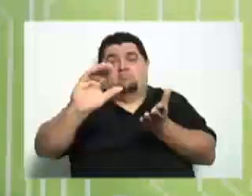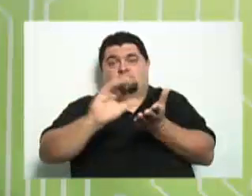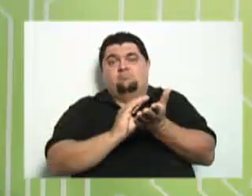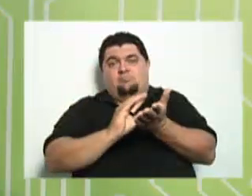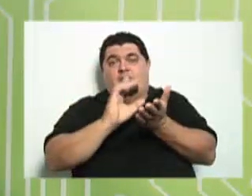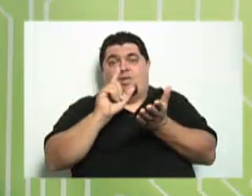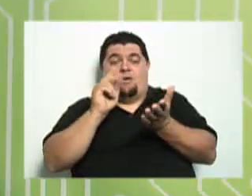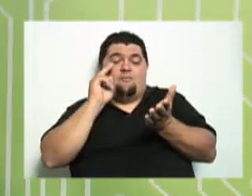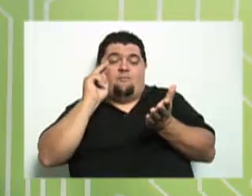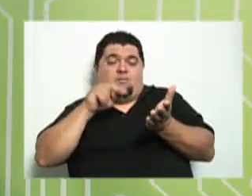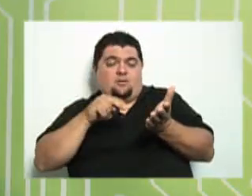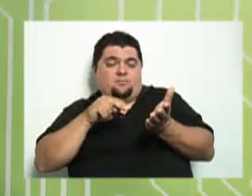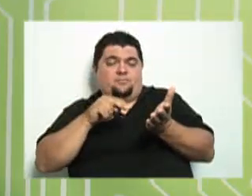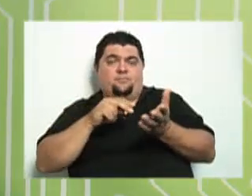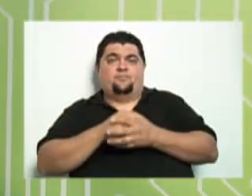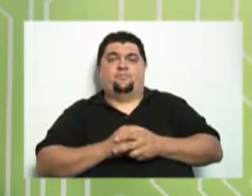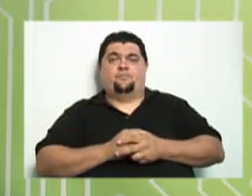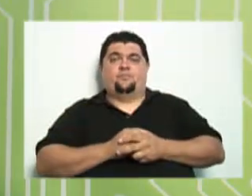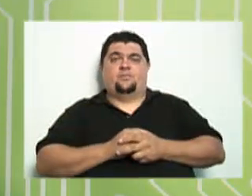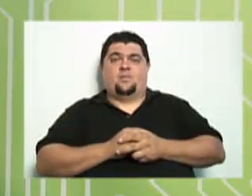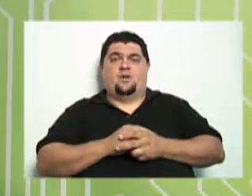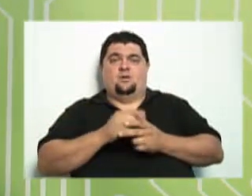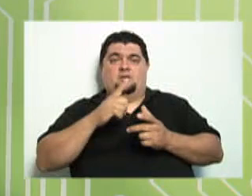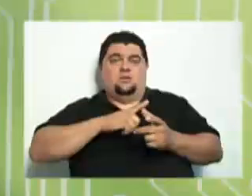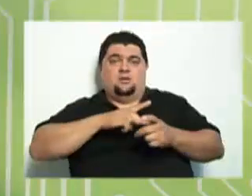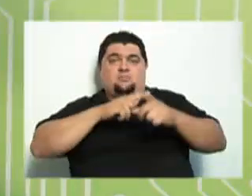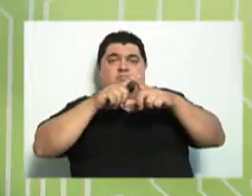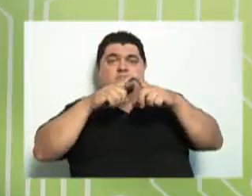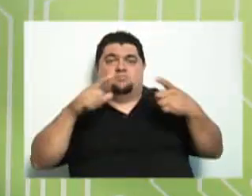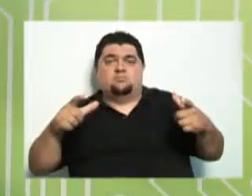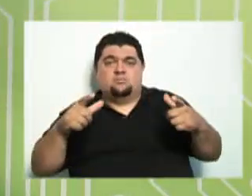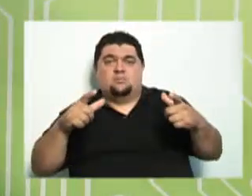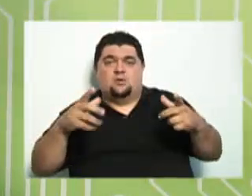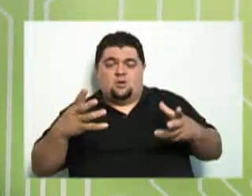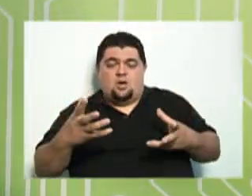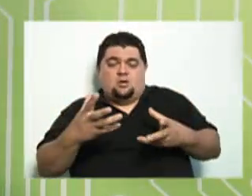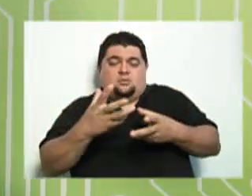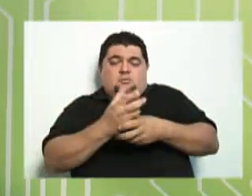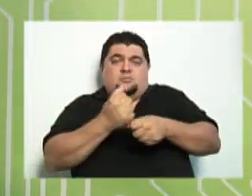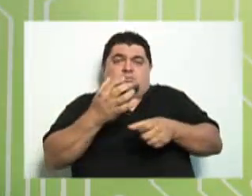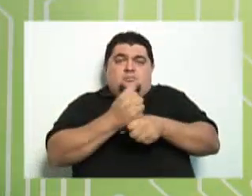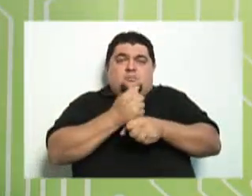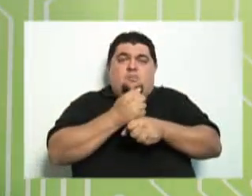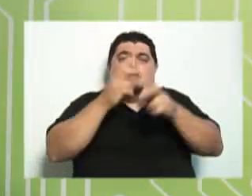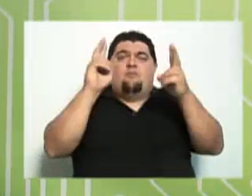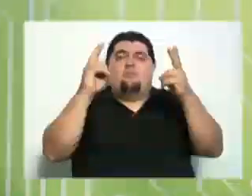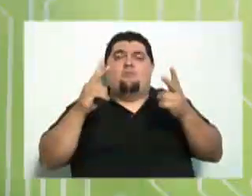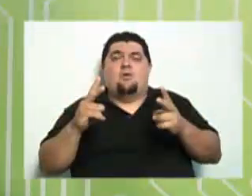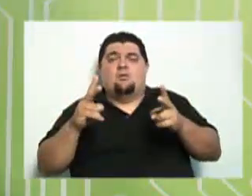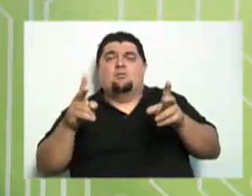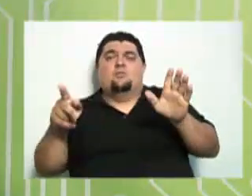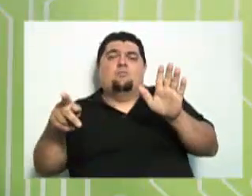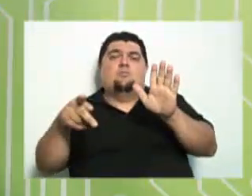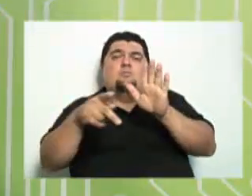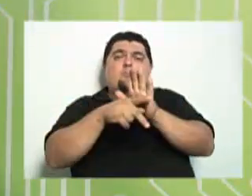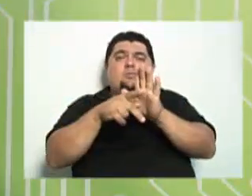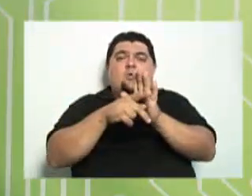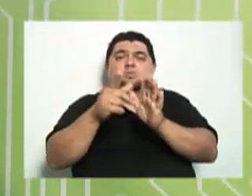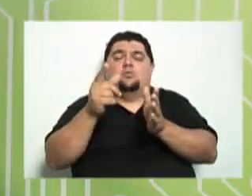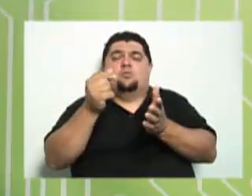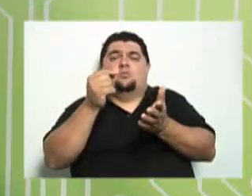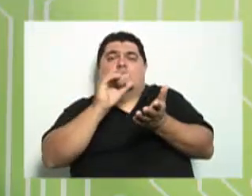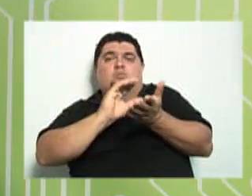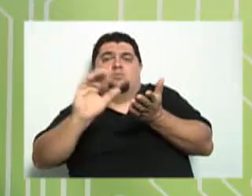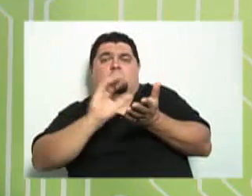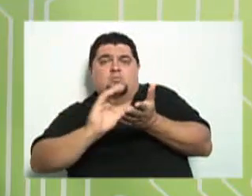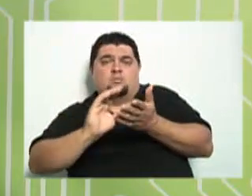crescimento econômico? Nós medimos o crescimento econômico somando os valores produzidos dentro de uma economia num certo período